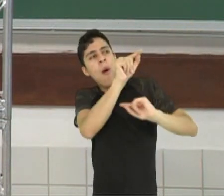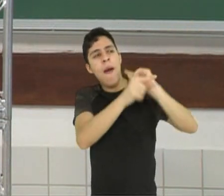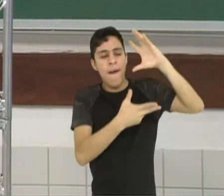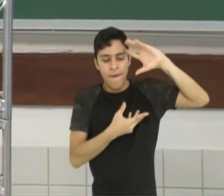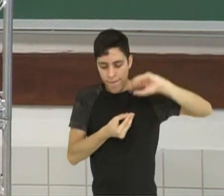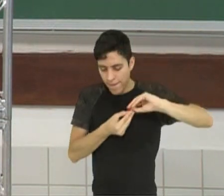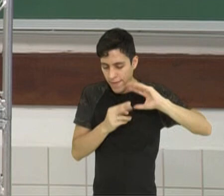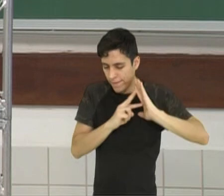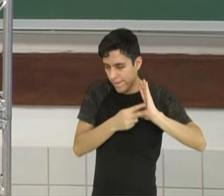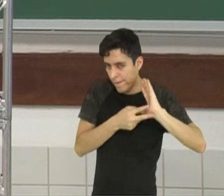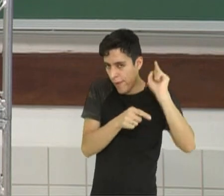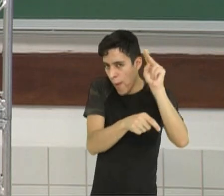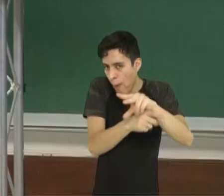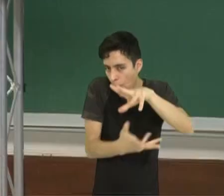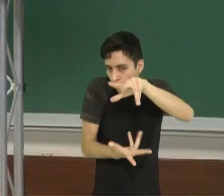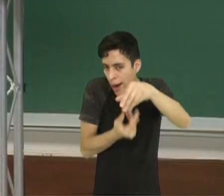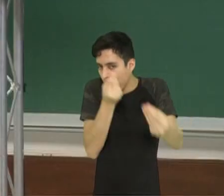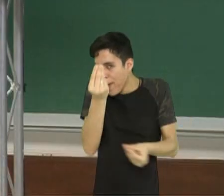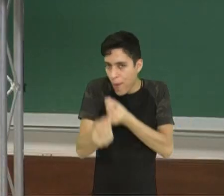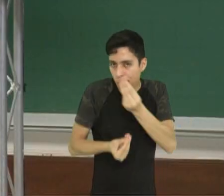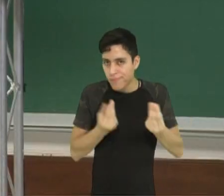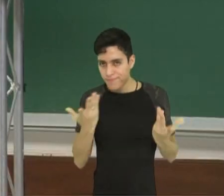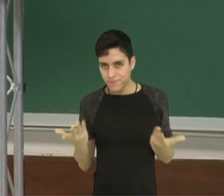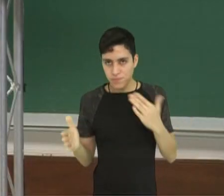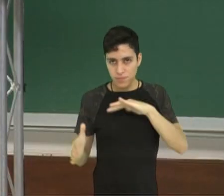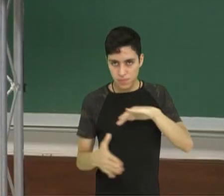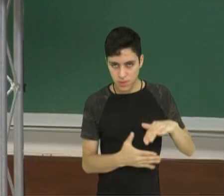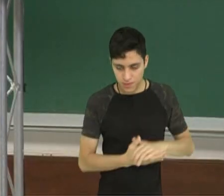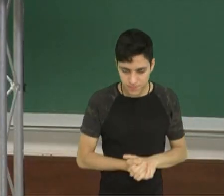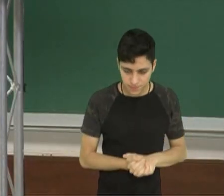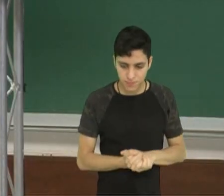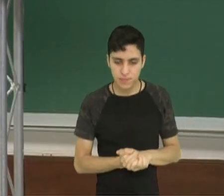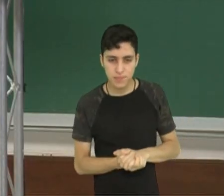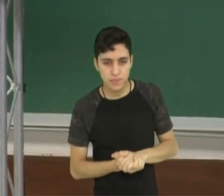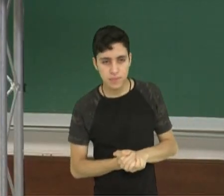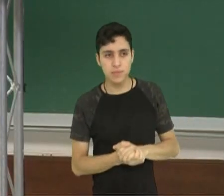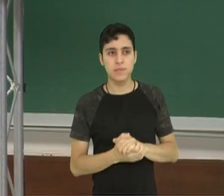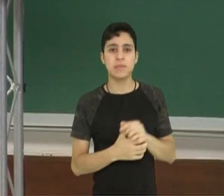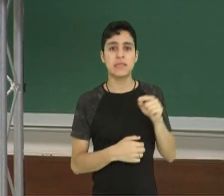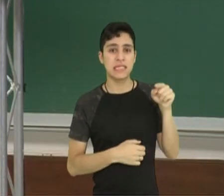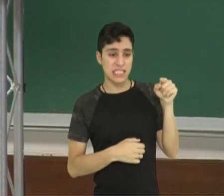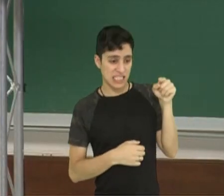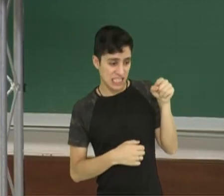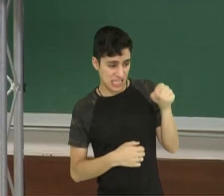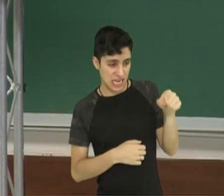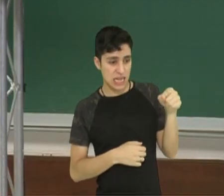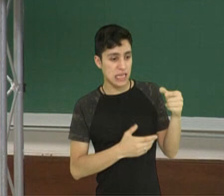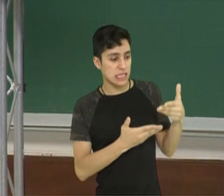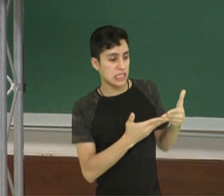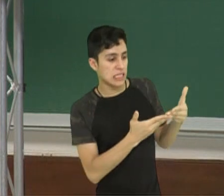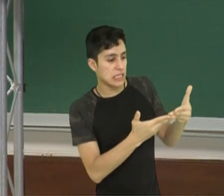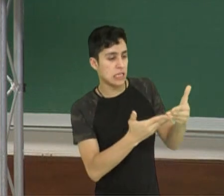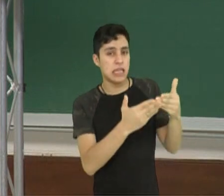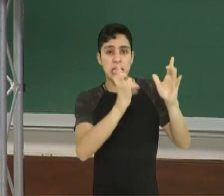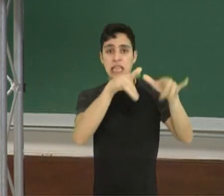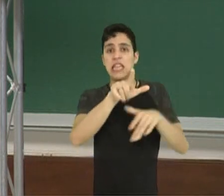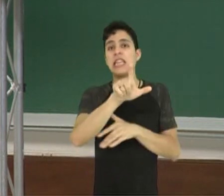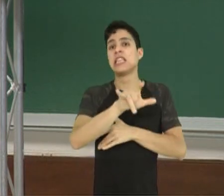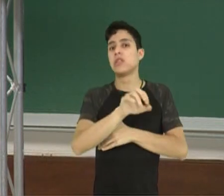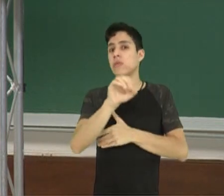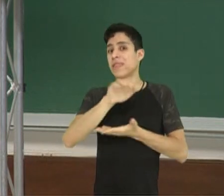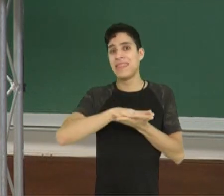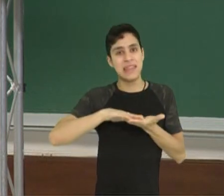com o planeta. E, inclusive, também, esse trabalho dos caiaques não produziu lixo nenhum. Porque o que ele fez?